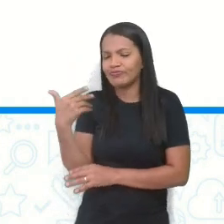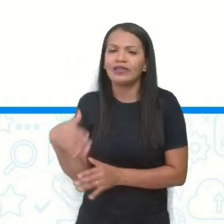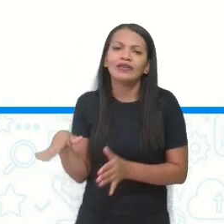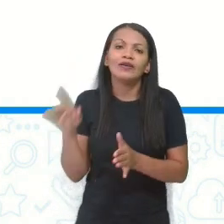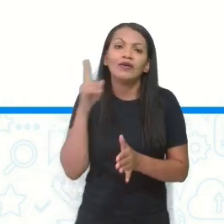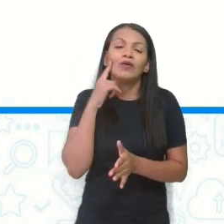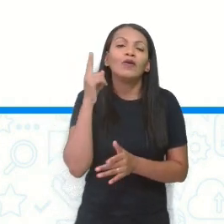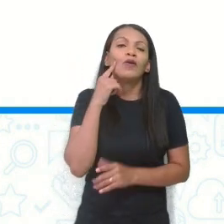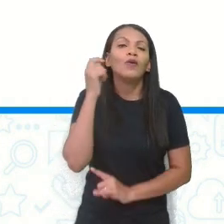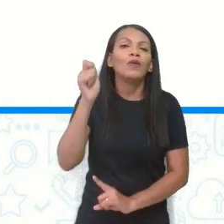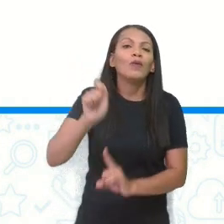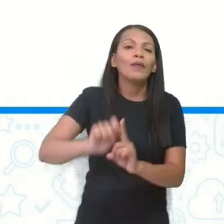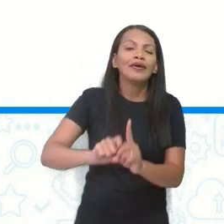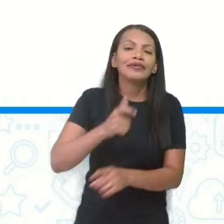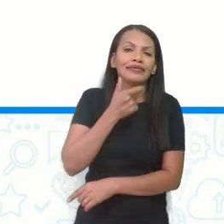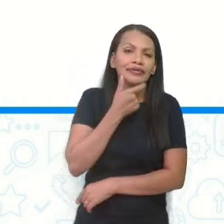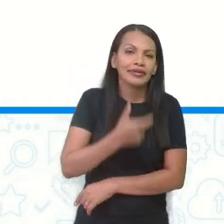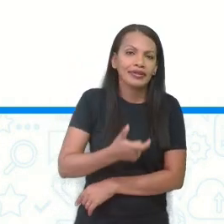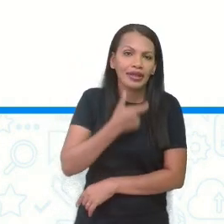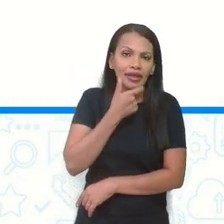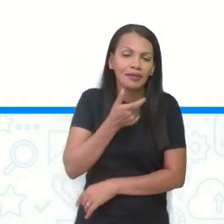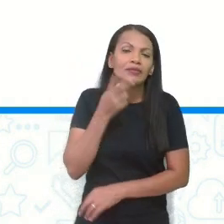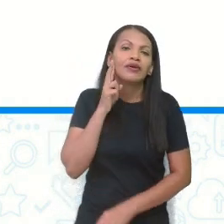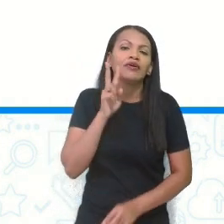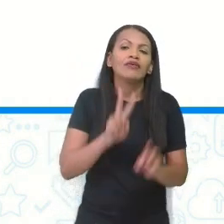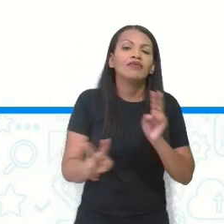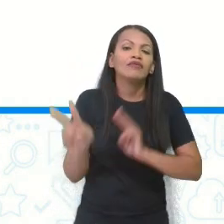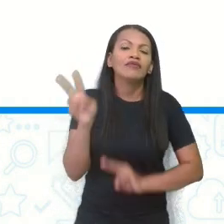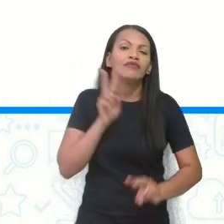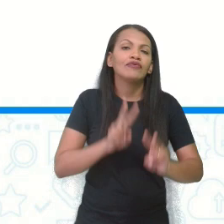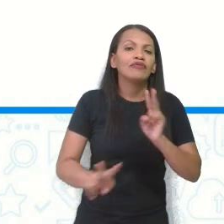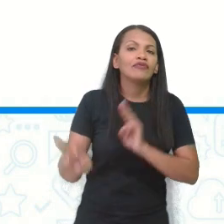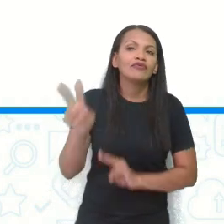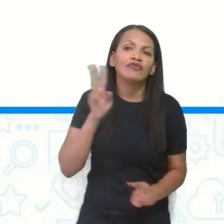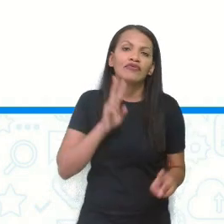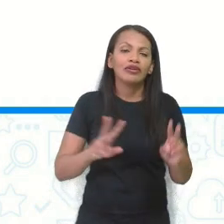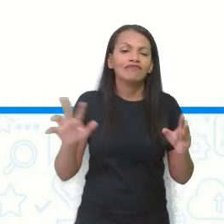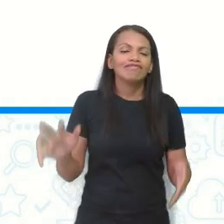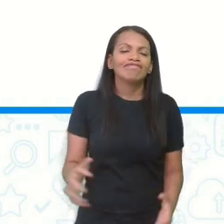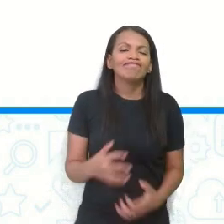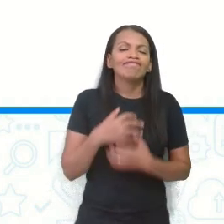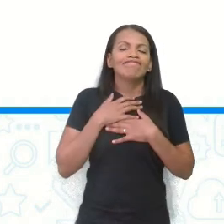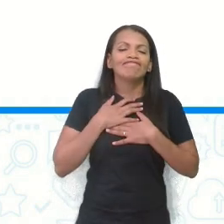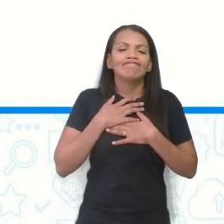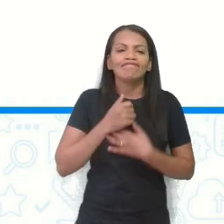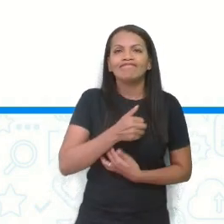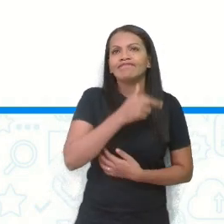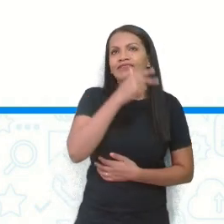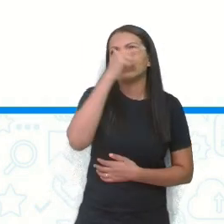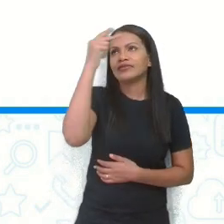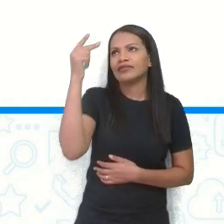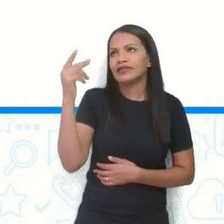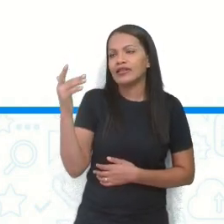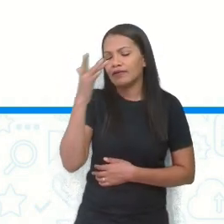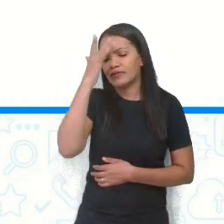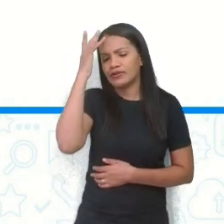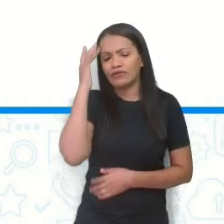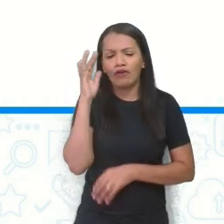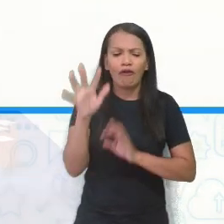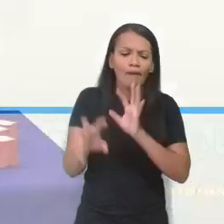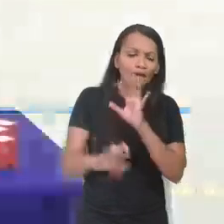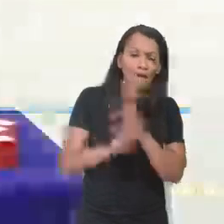de dezembro a gente verifica muito esse espírito natalino, onde as pessoas buscam muito